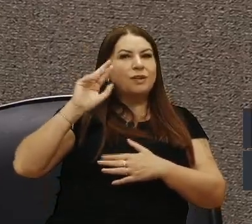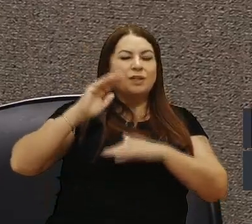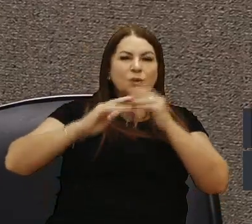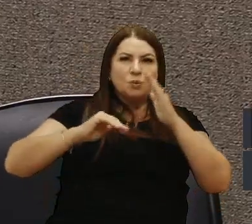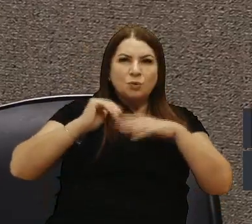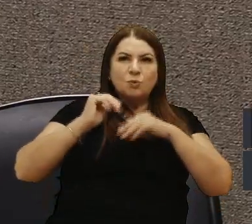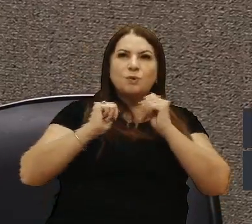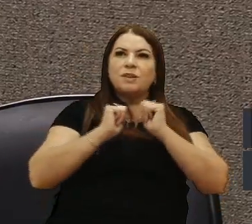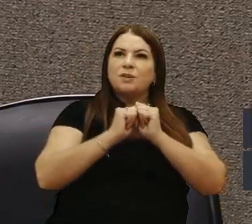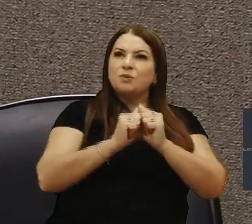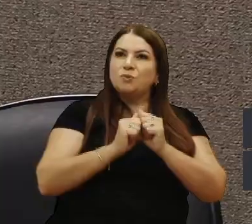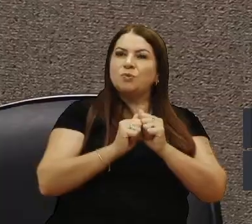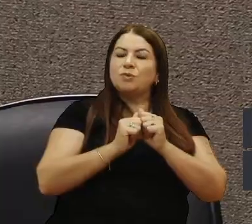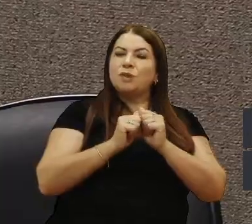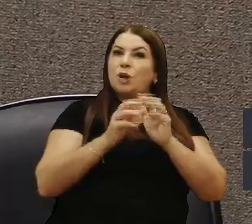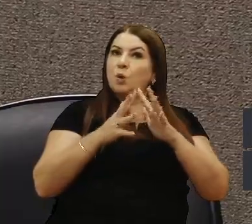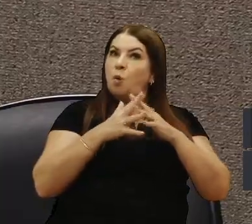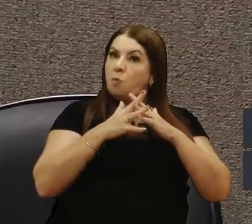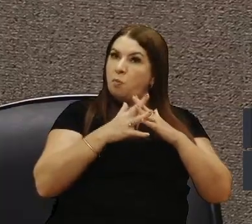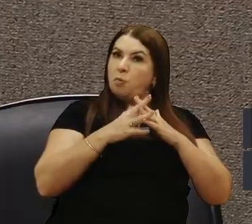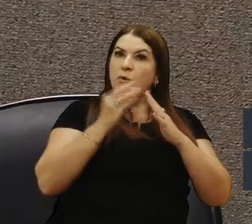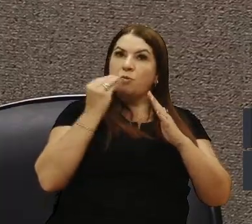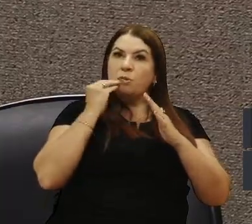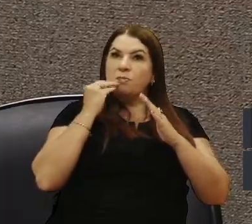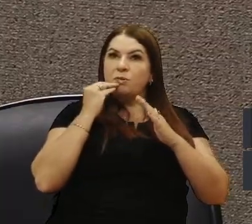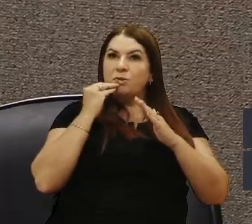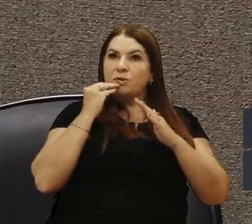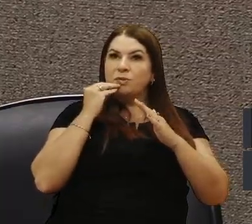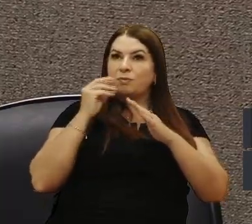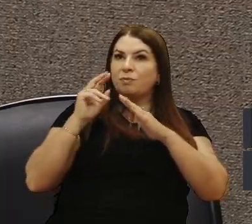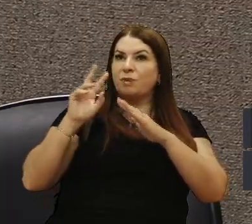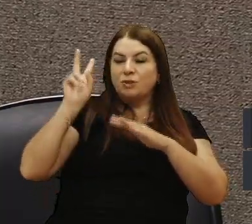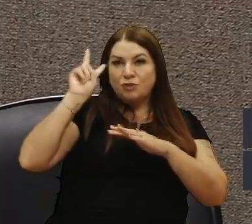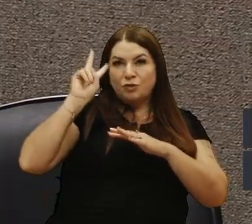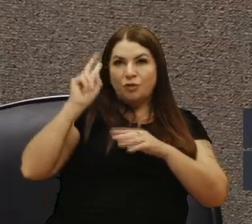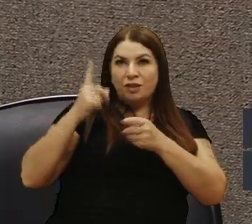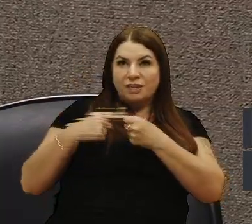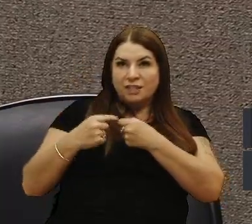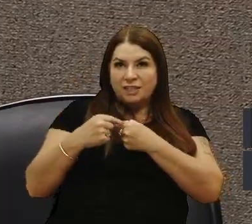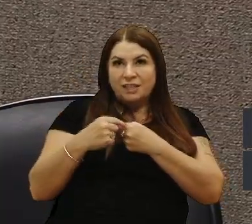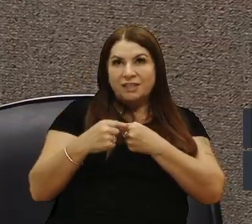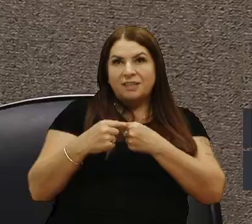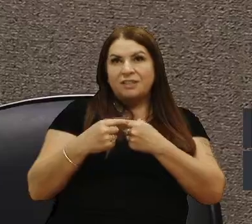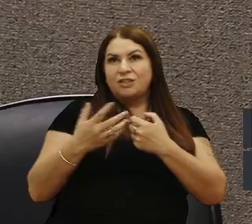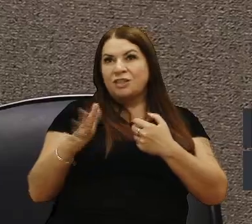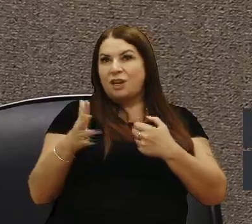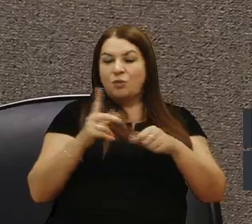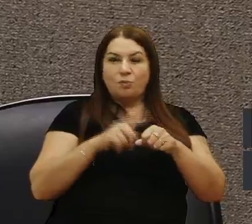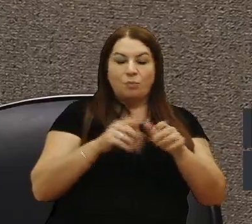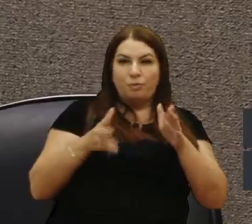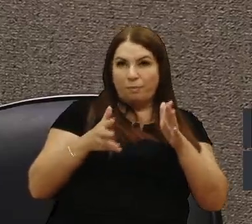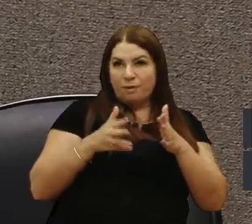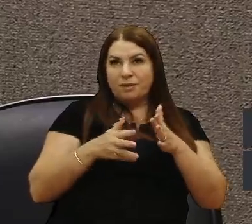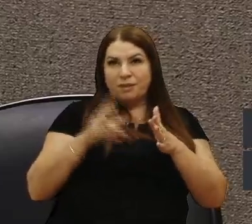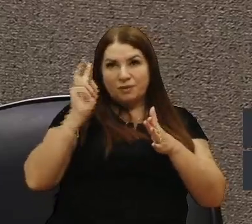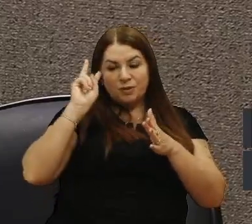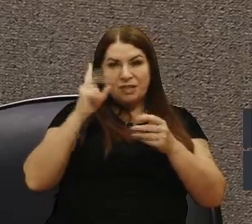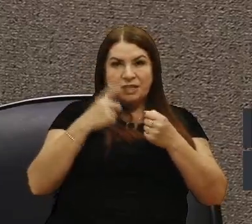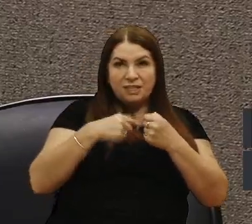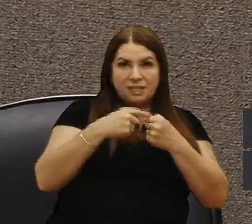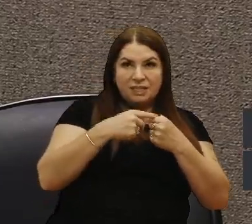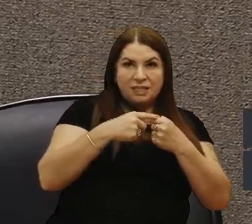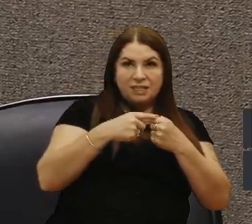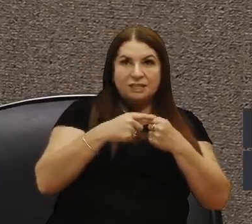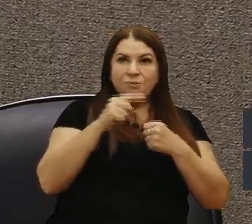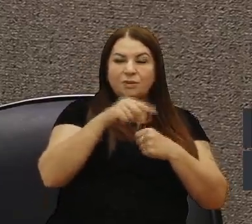construída e que se confunde, obviamente, com a história da nossa cidade, porque em muitos momentos a história da cidade passou pela